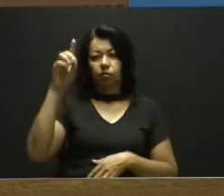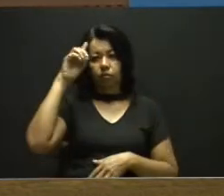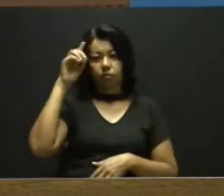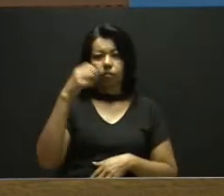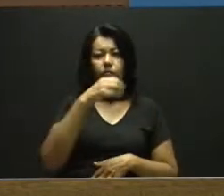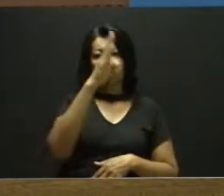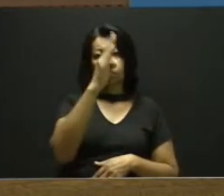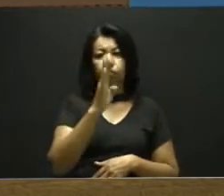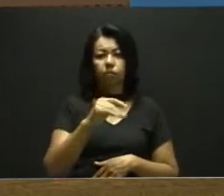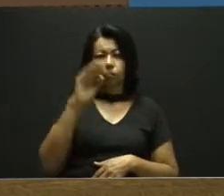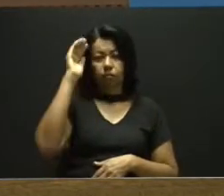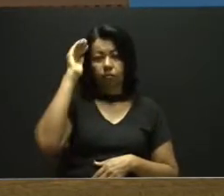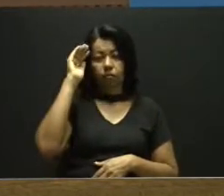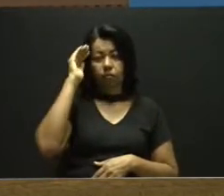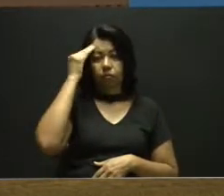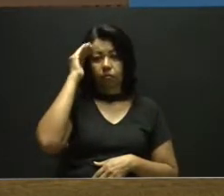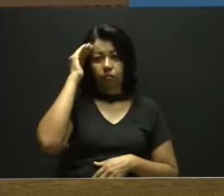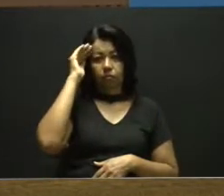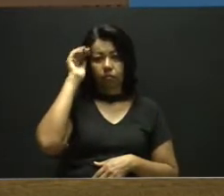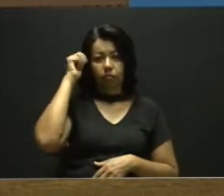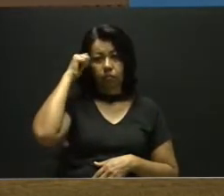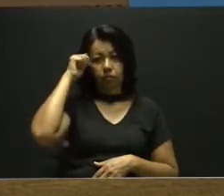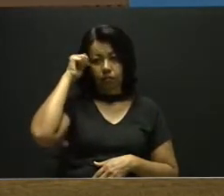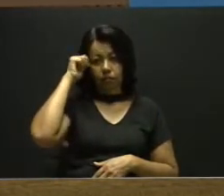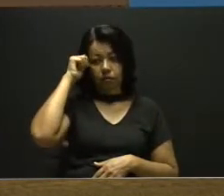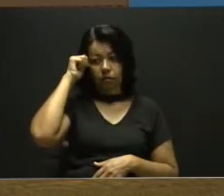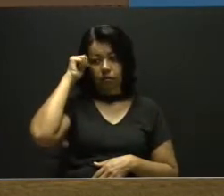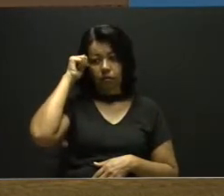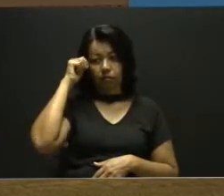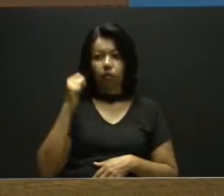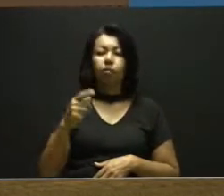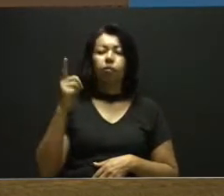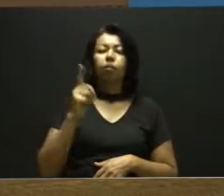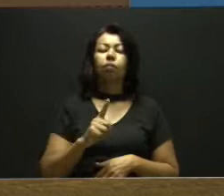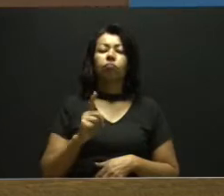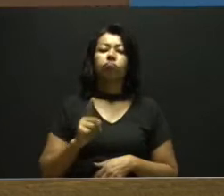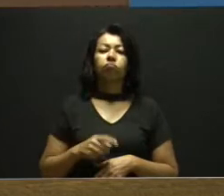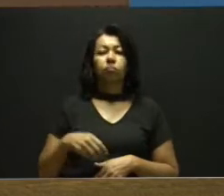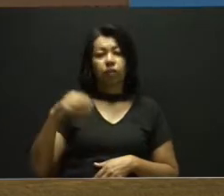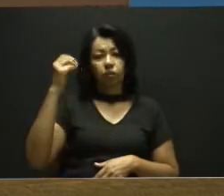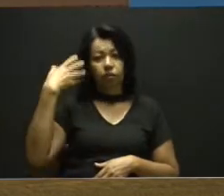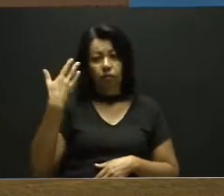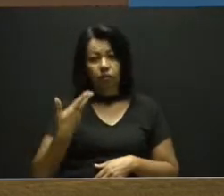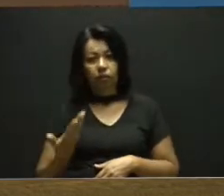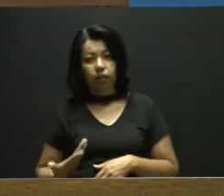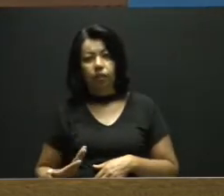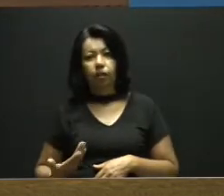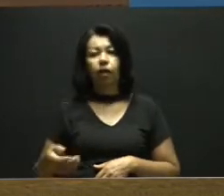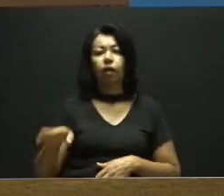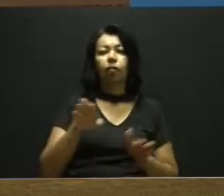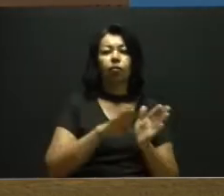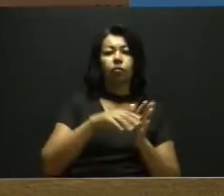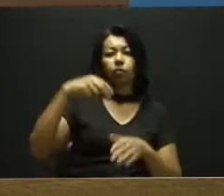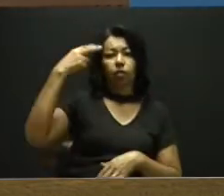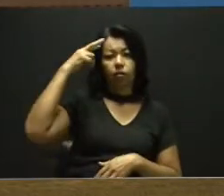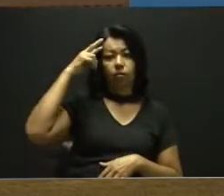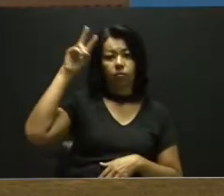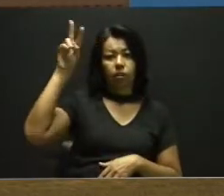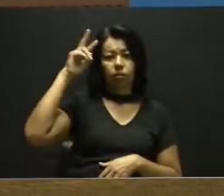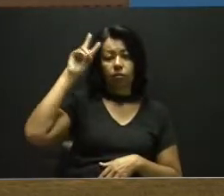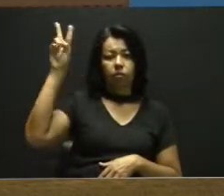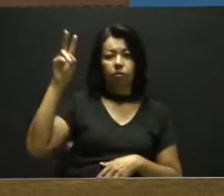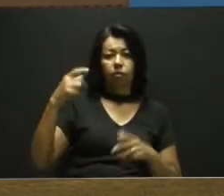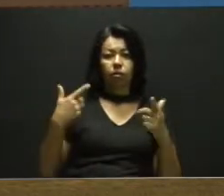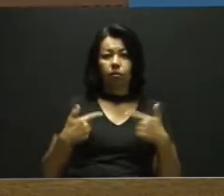da consciência negra é reverenciar toda uma história de